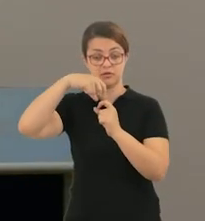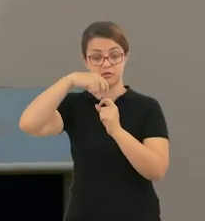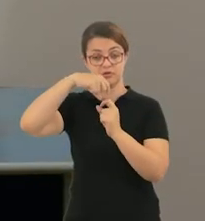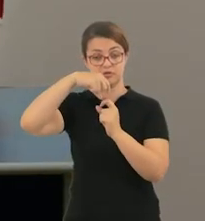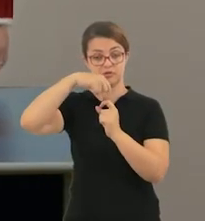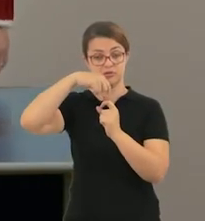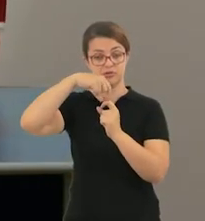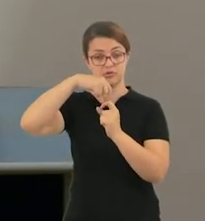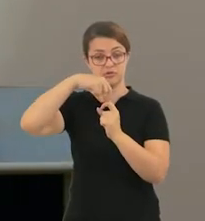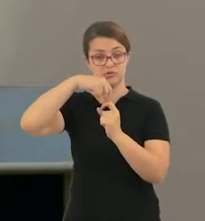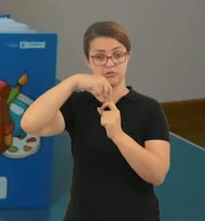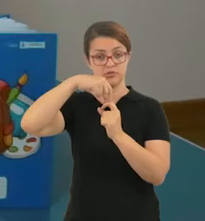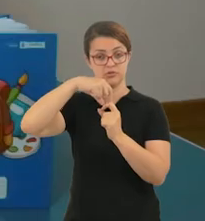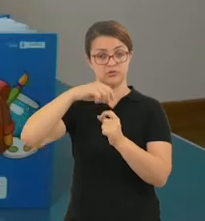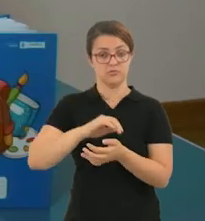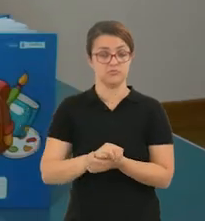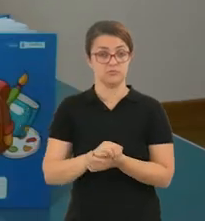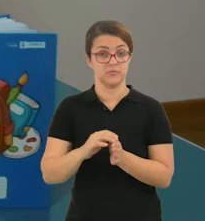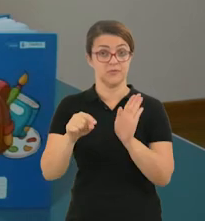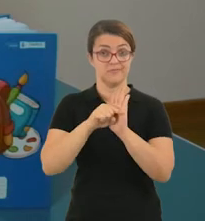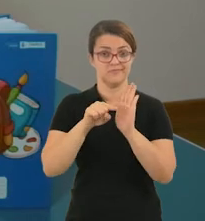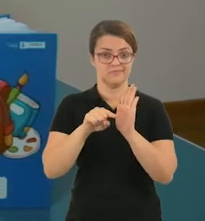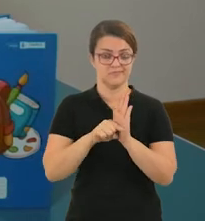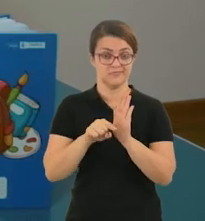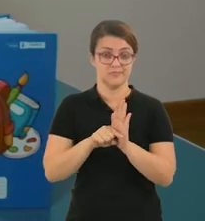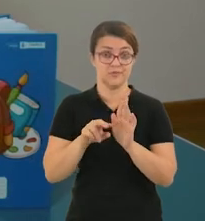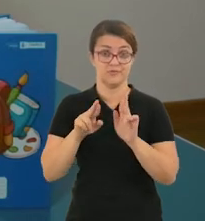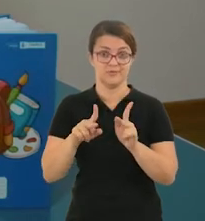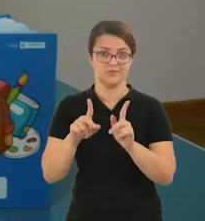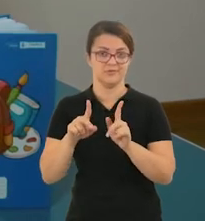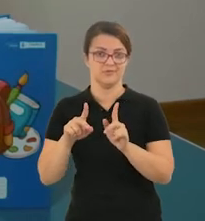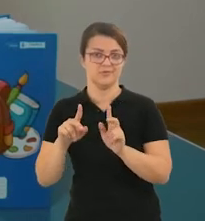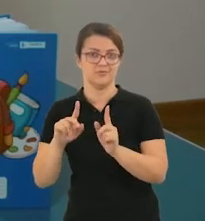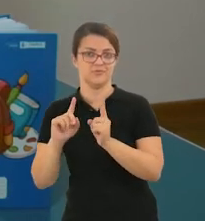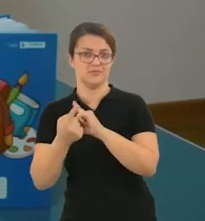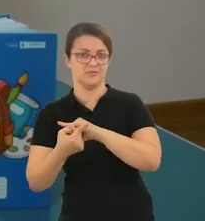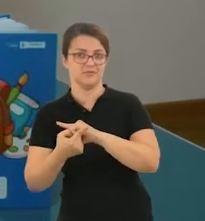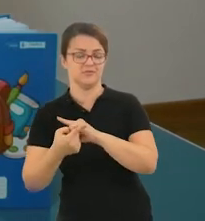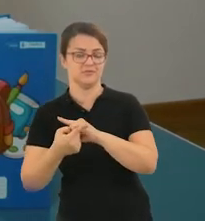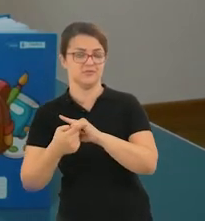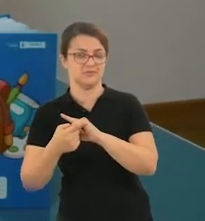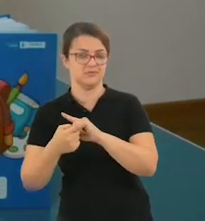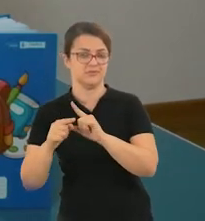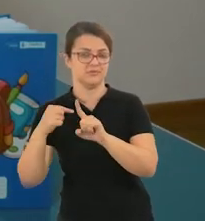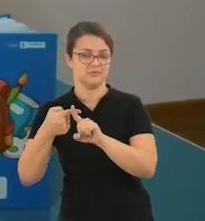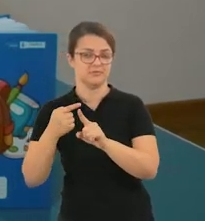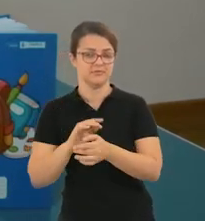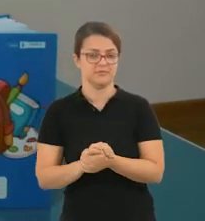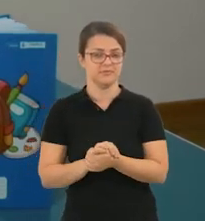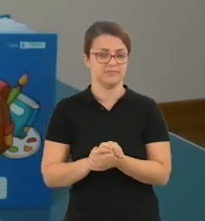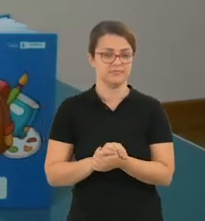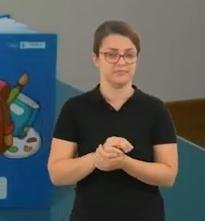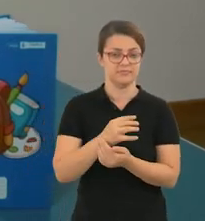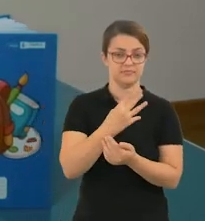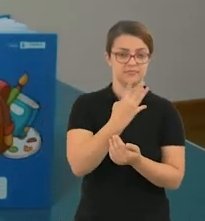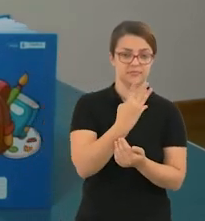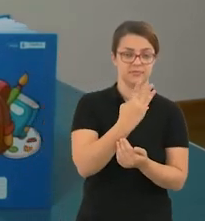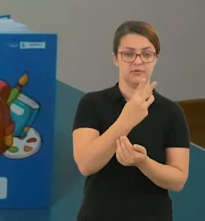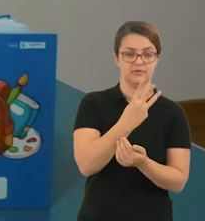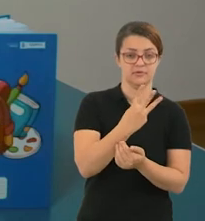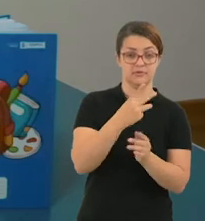fazer a subtração. Então, é ao contrário da adição. Você vai fazer a subtração agora. Então, você